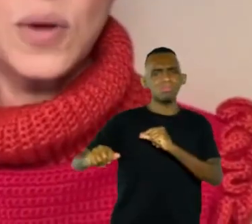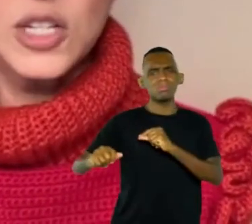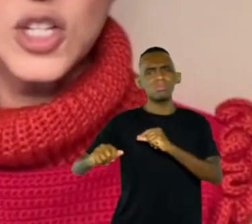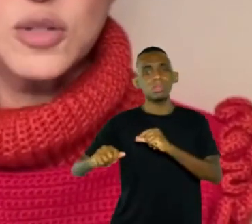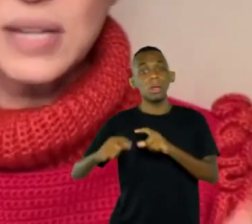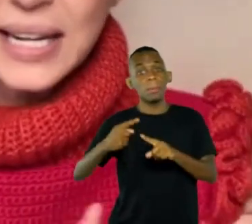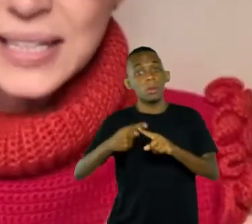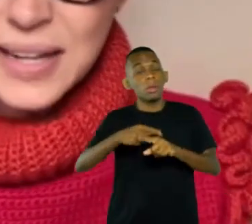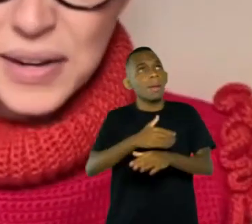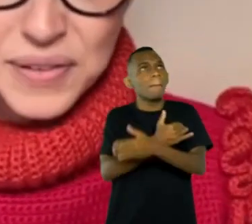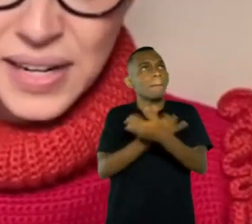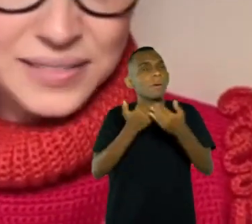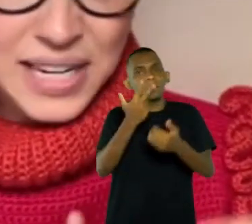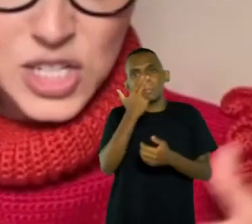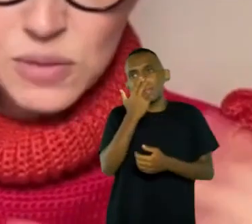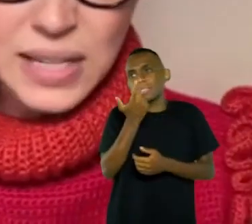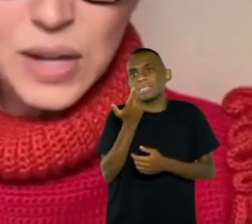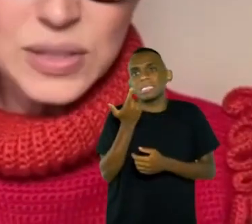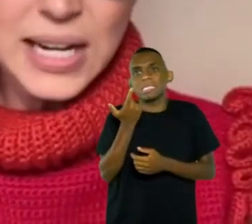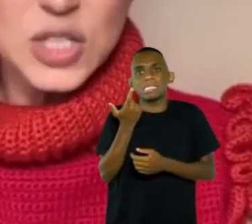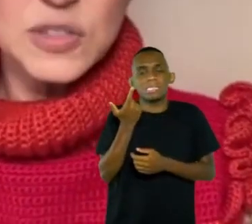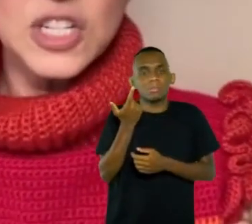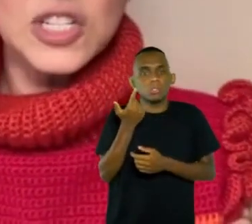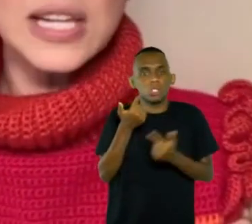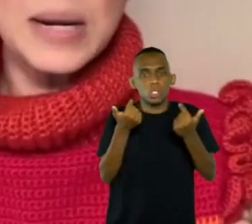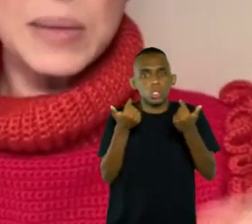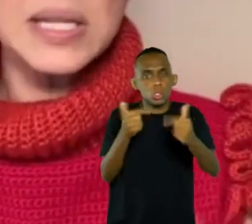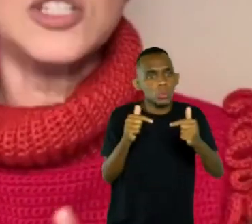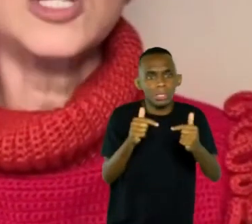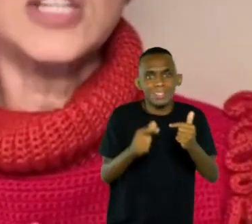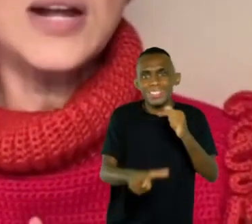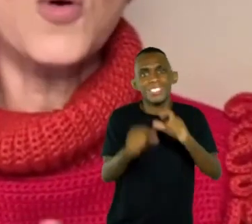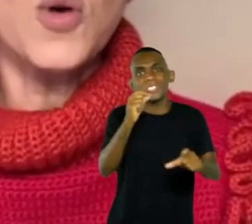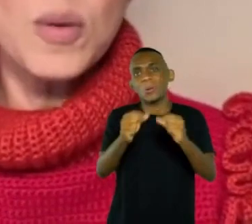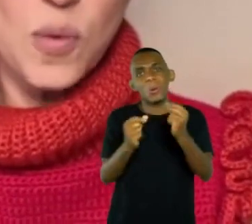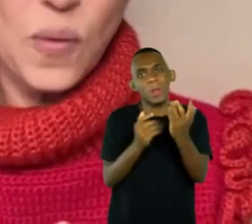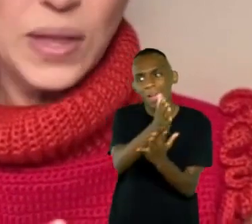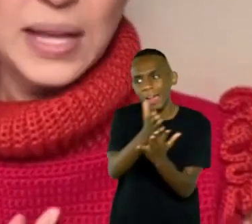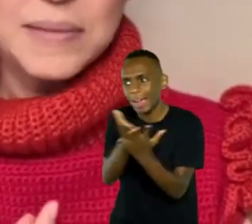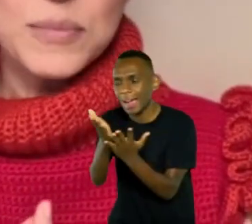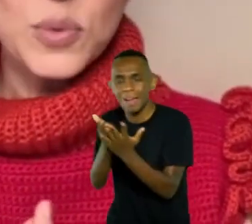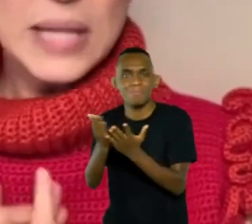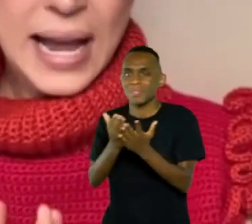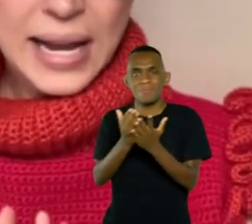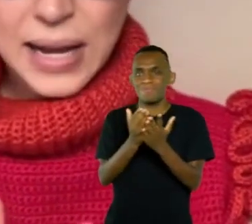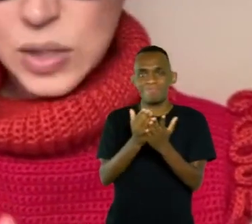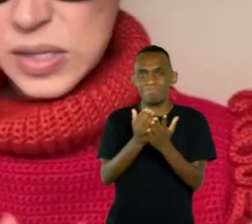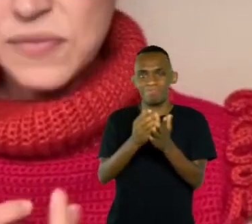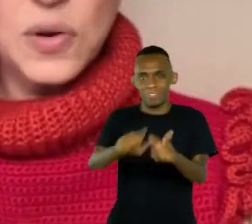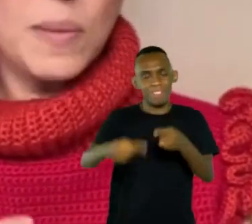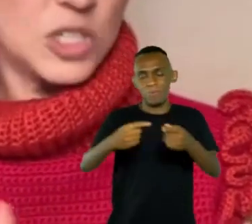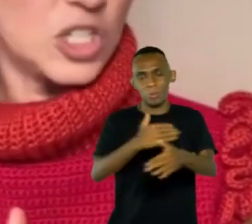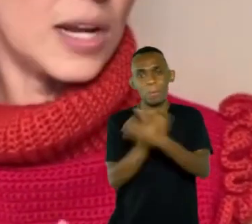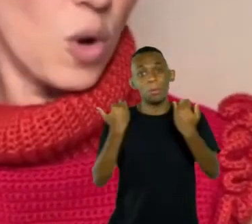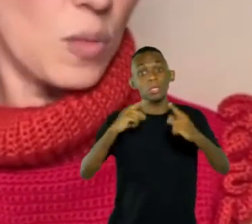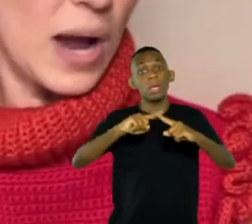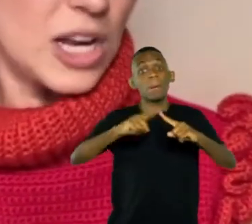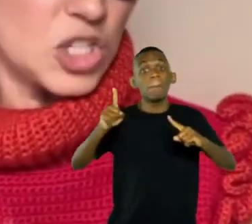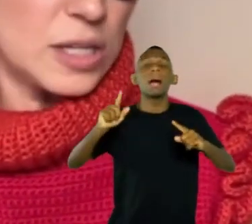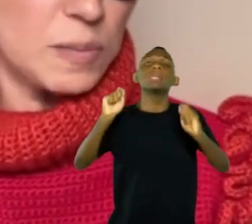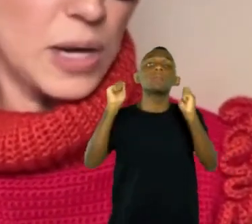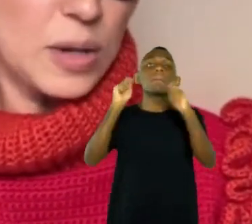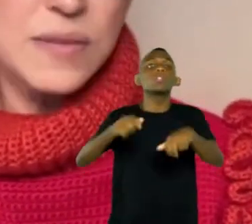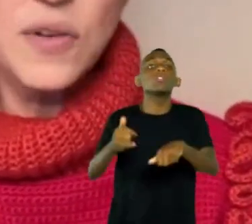morte é algo que a gente não tem nada, a gente não tem alternativa diante dela, mas a gente tem como mudar a nossa forma, a gente tem